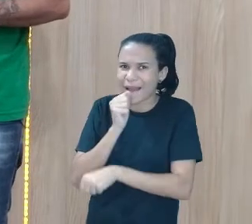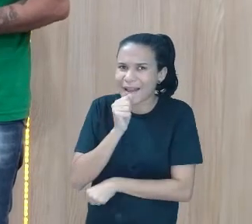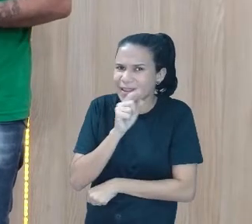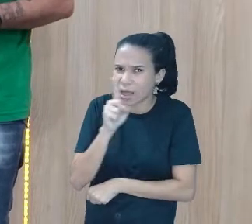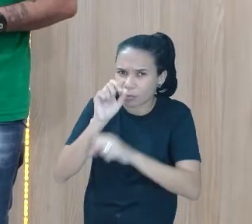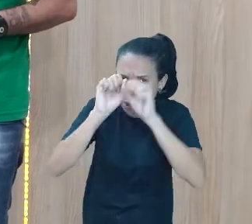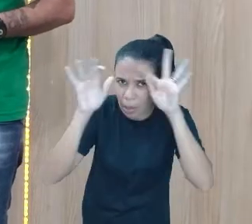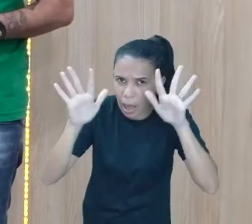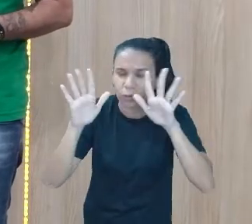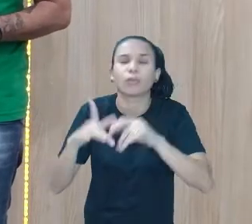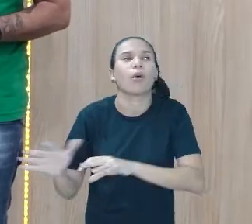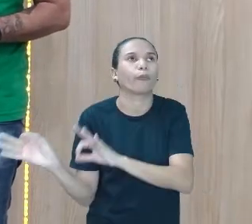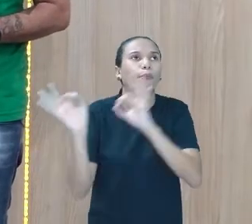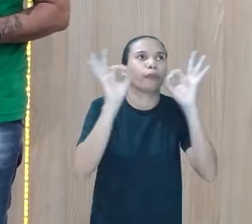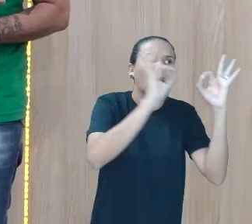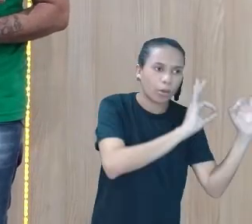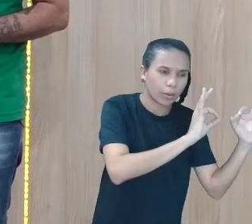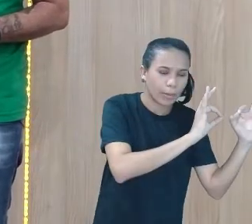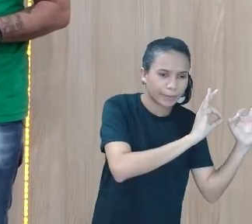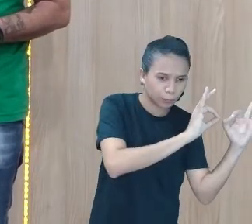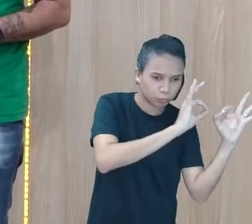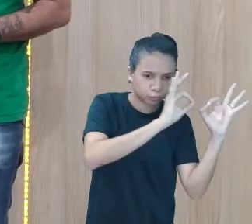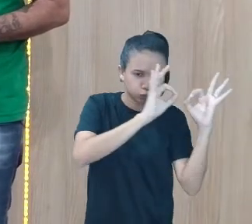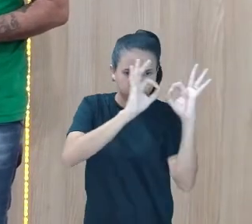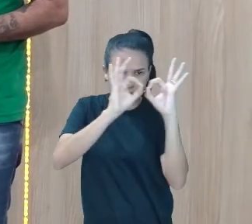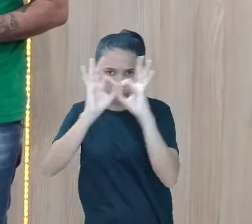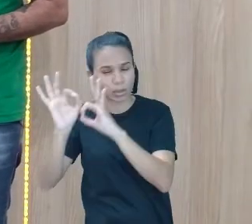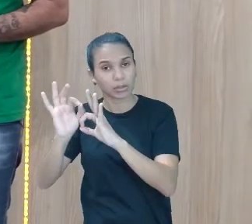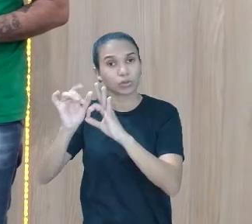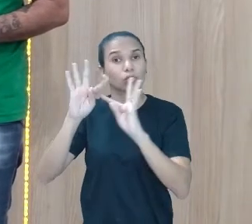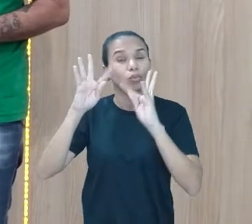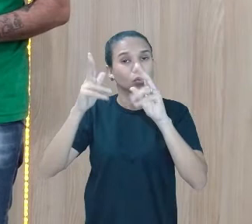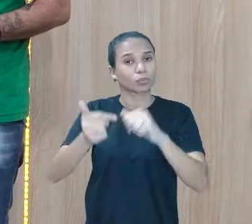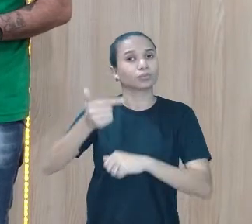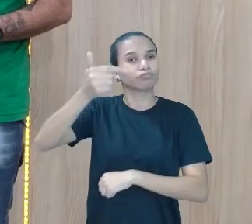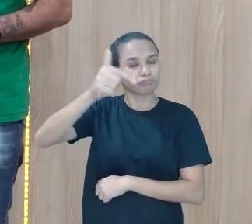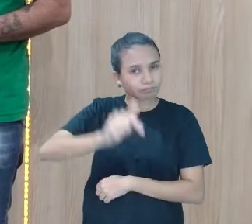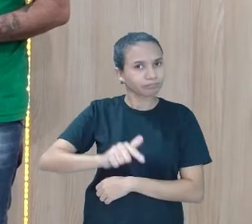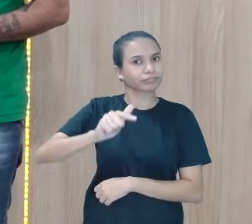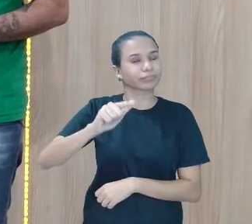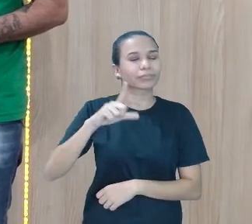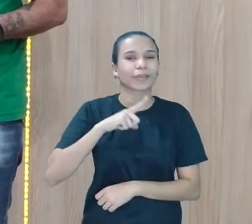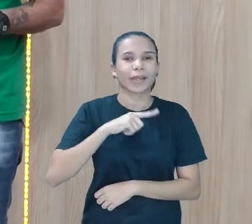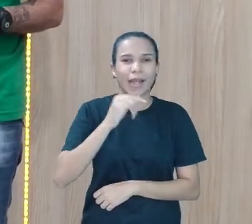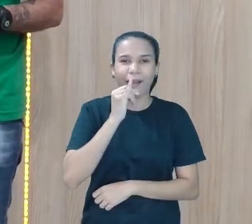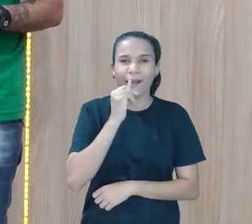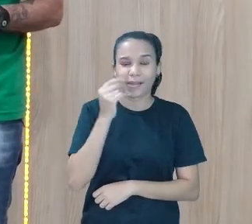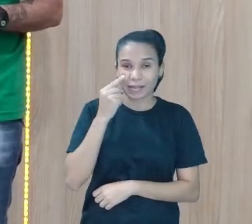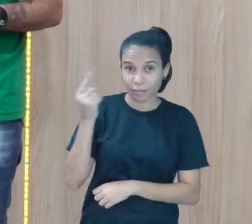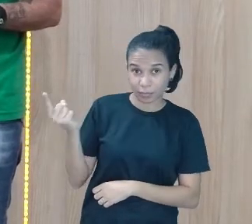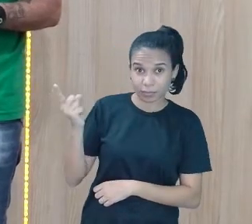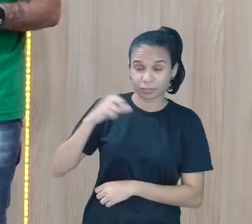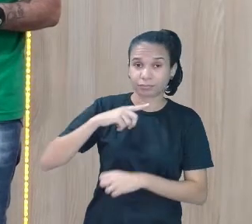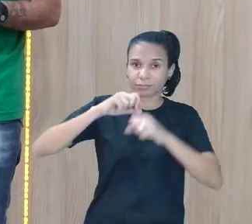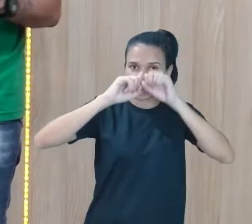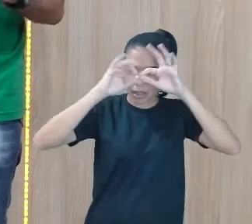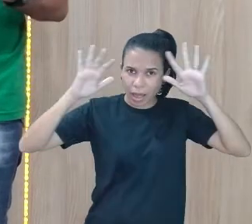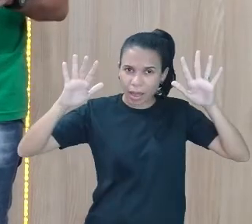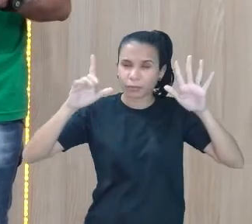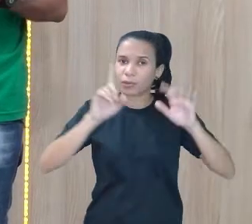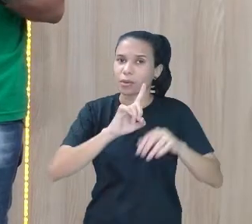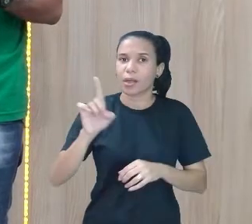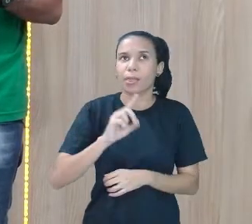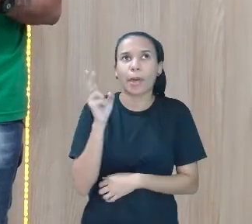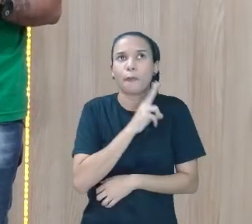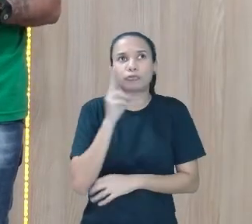ficou muito claro, volta para o início da resolução do exemplo anterior, para que nesse exemplo aqui eu vou fazer de maneira